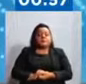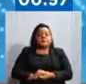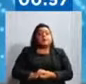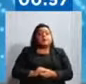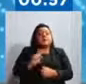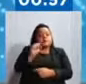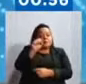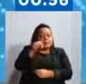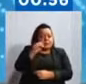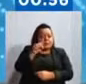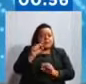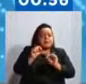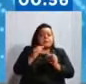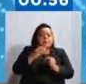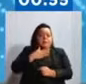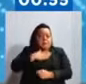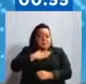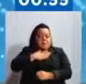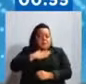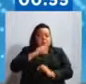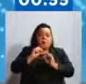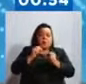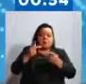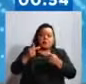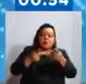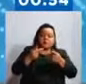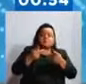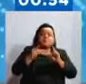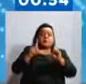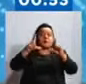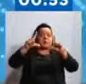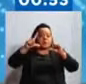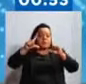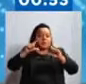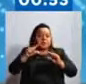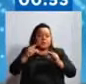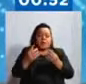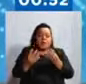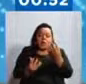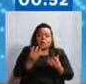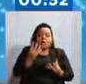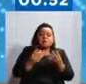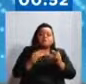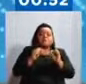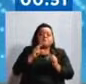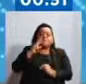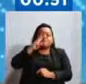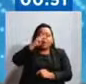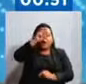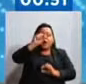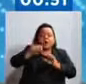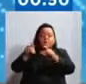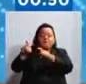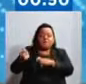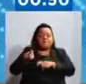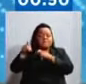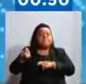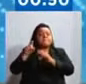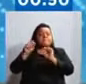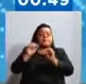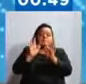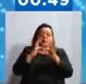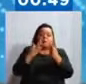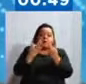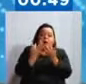queimadas é trabalhar forte com a agricultura familiar, com o agronegócio, levar o calcário para os